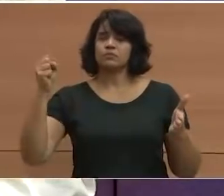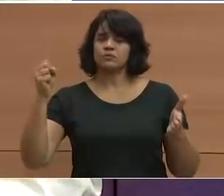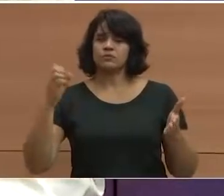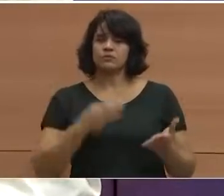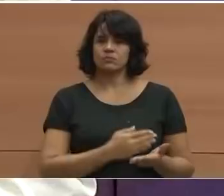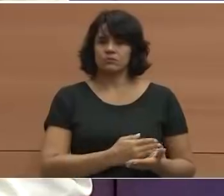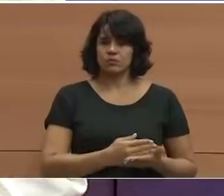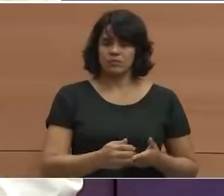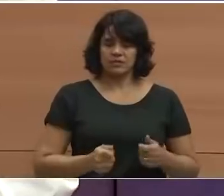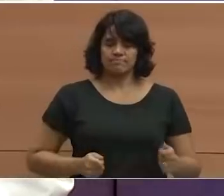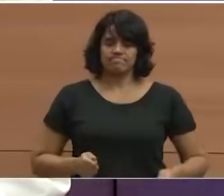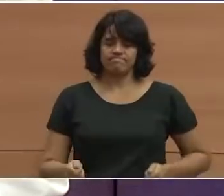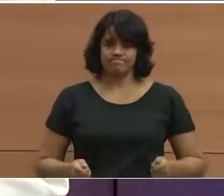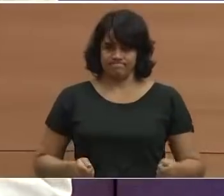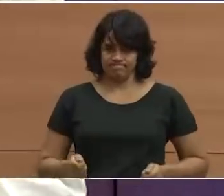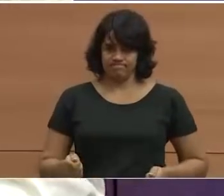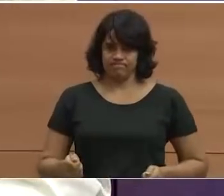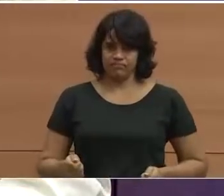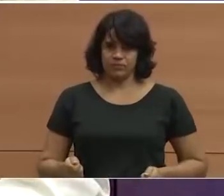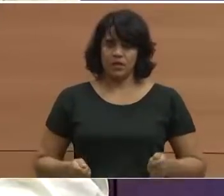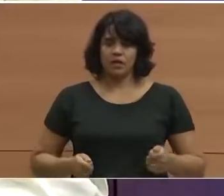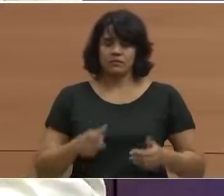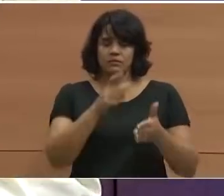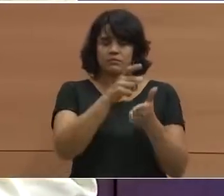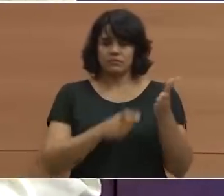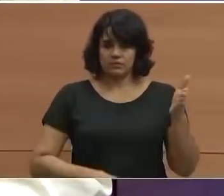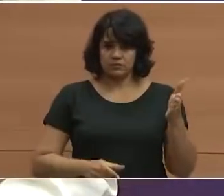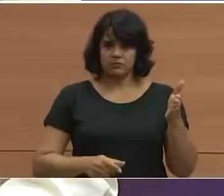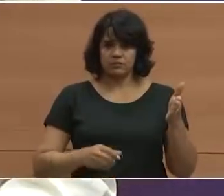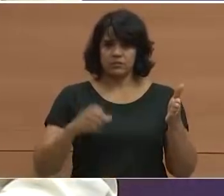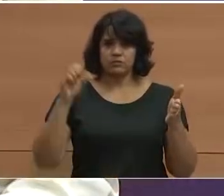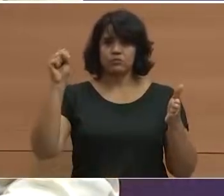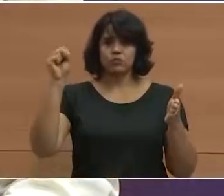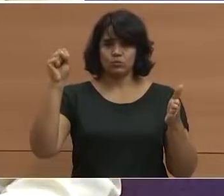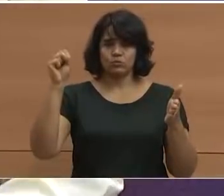Atos. Hein?